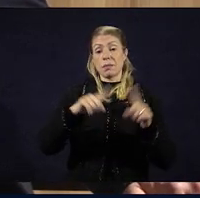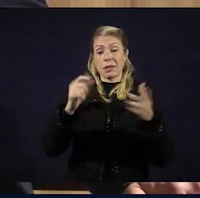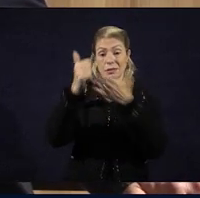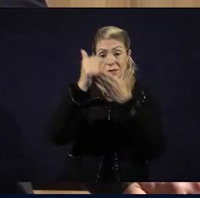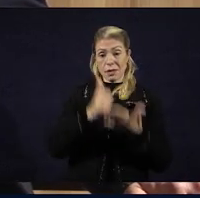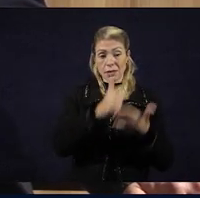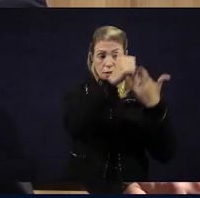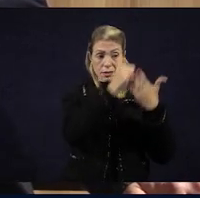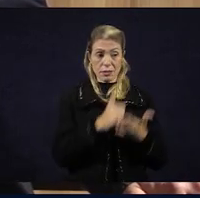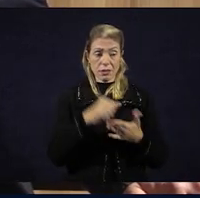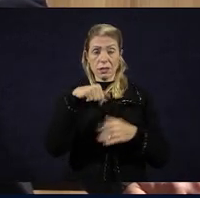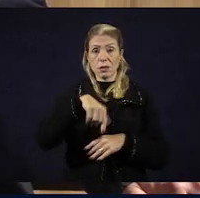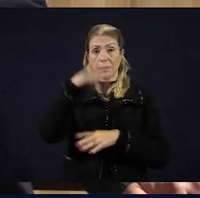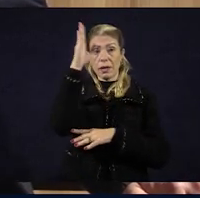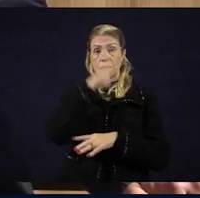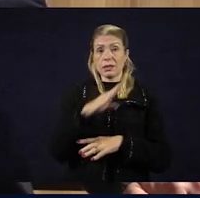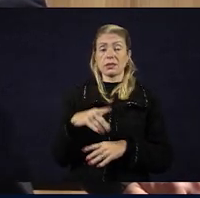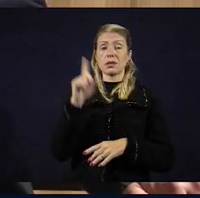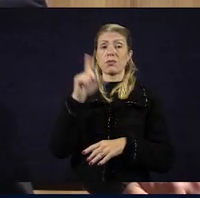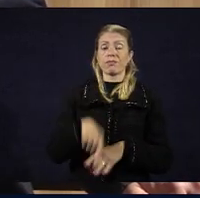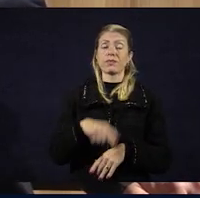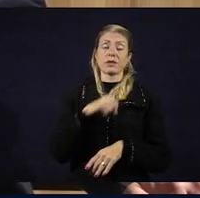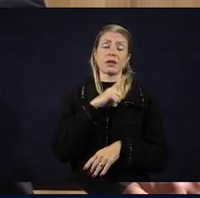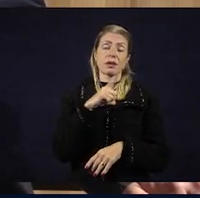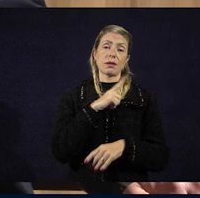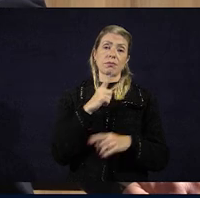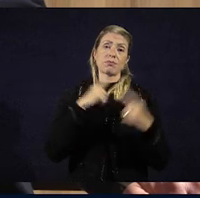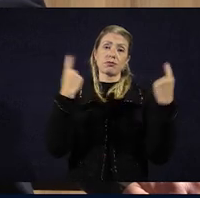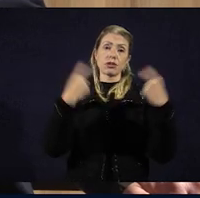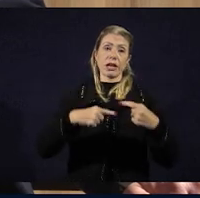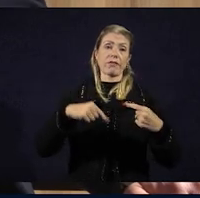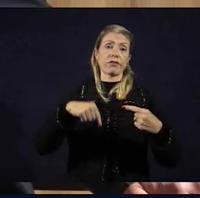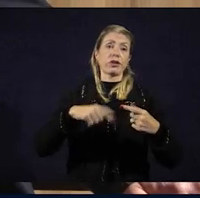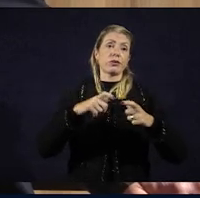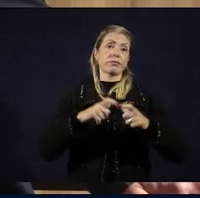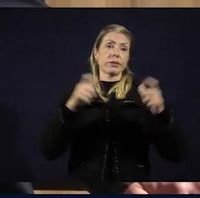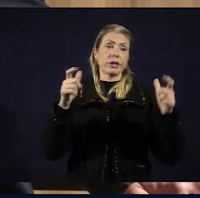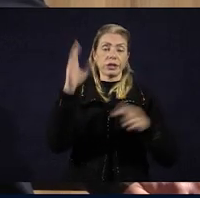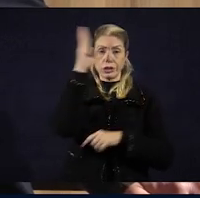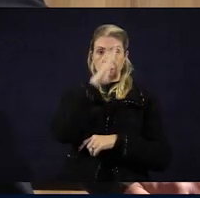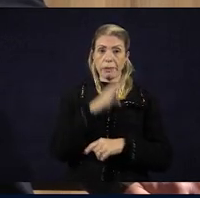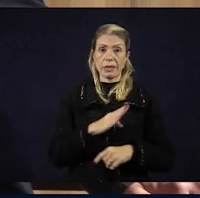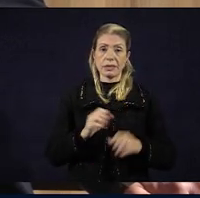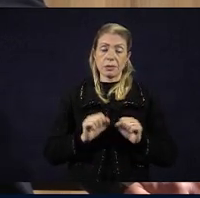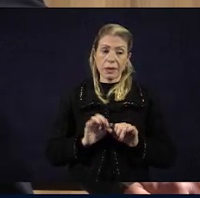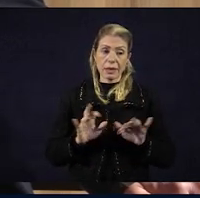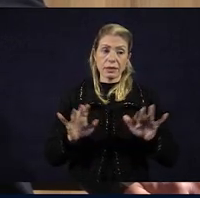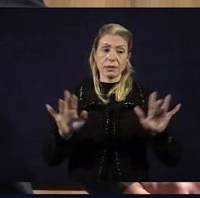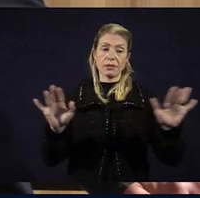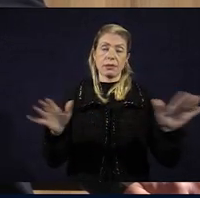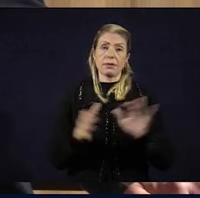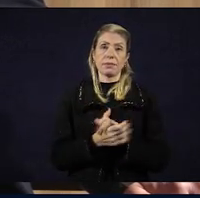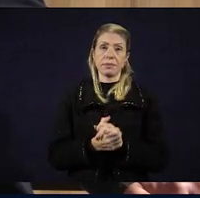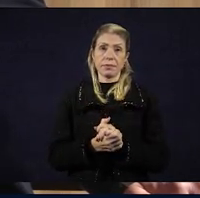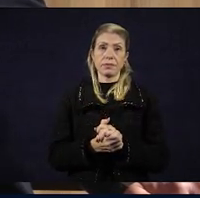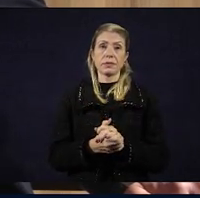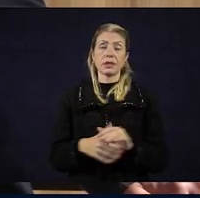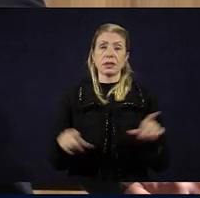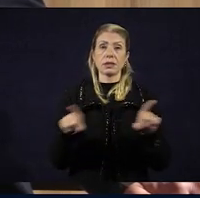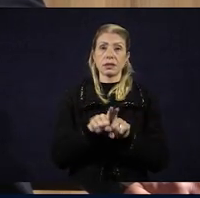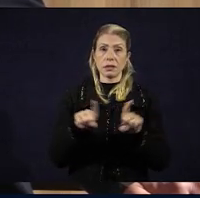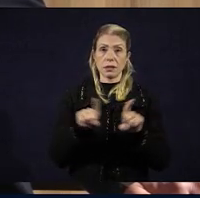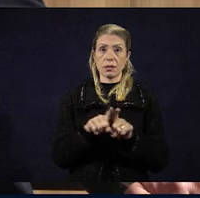como um todo então logística é um desafio para a gente grande para crescimento a gente sabe que a regulação